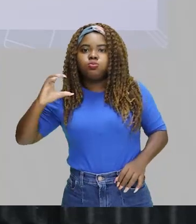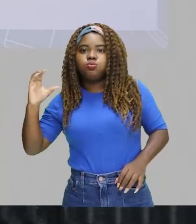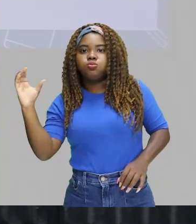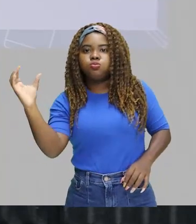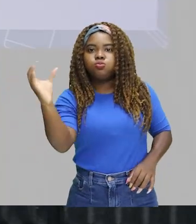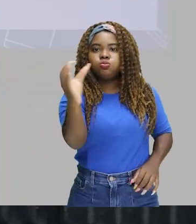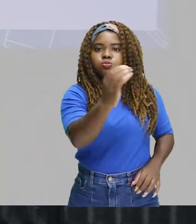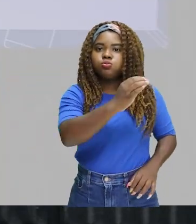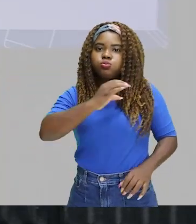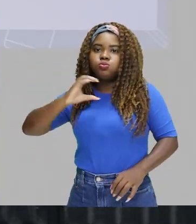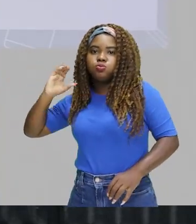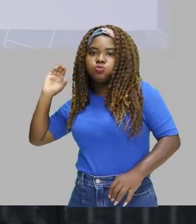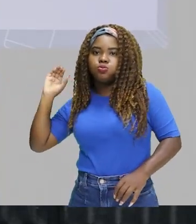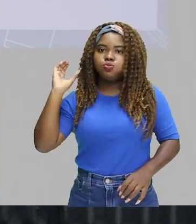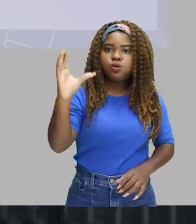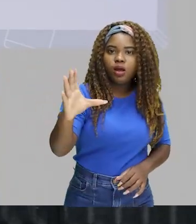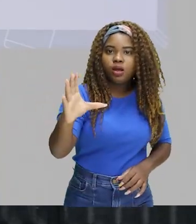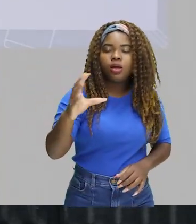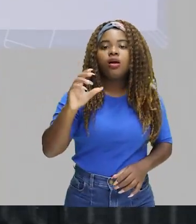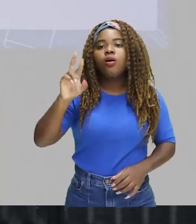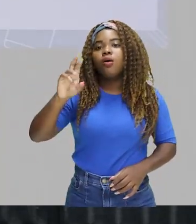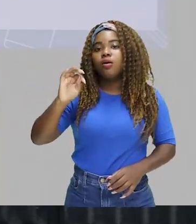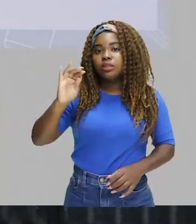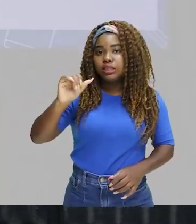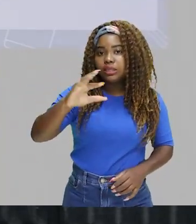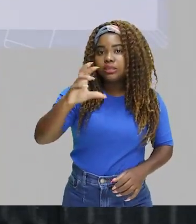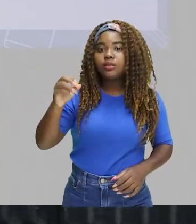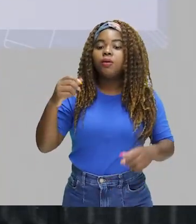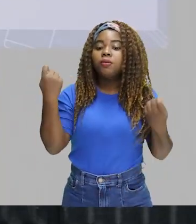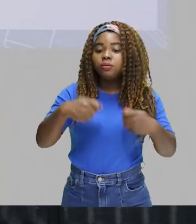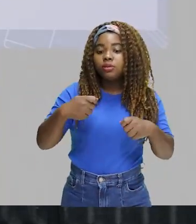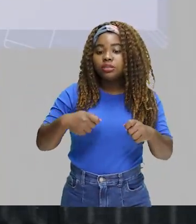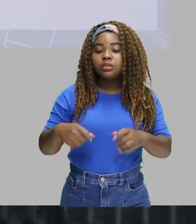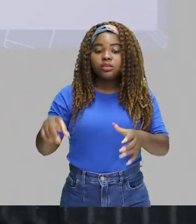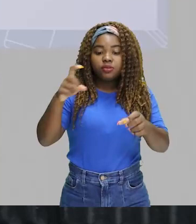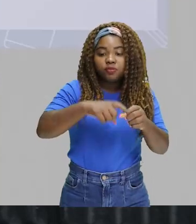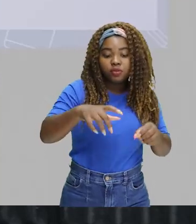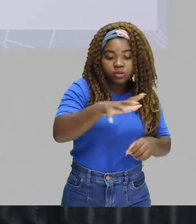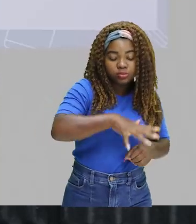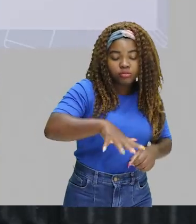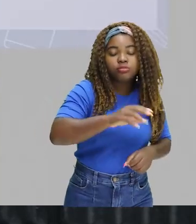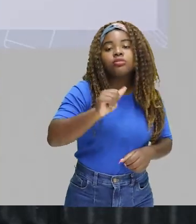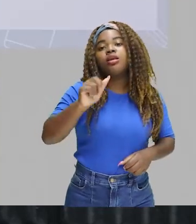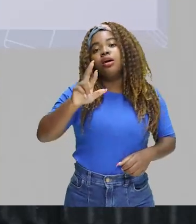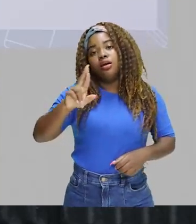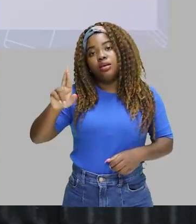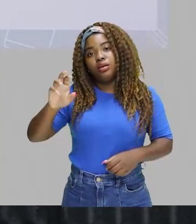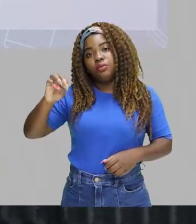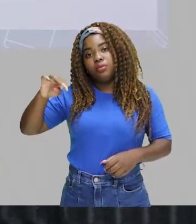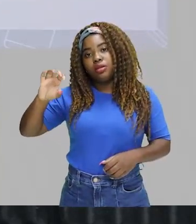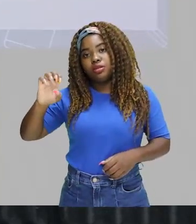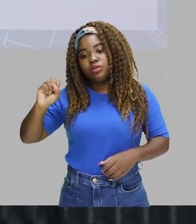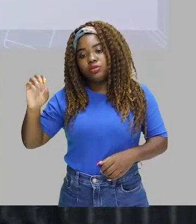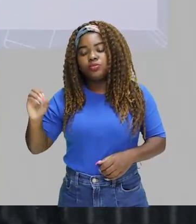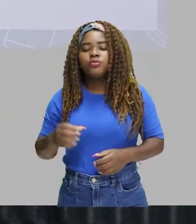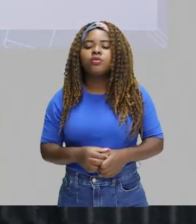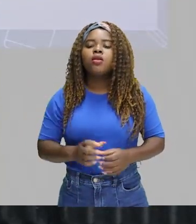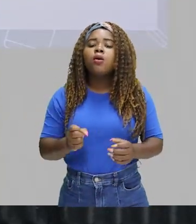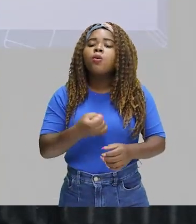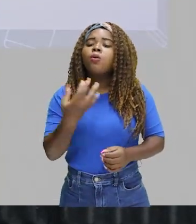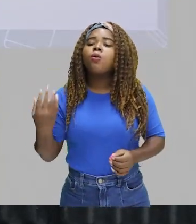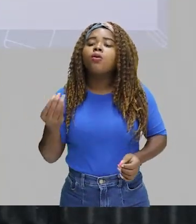dessa área de arremesso. Conseguiram compreender aí o arremesso de peso? Quantas tentativas,